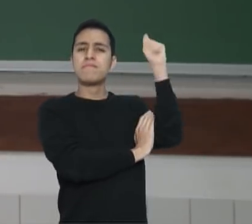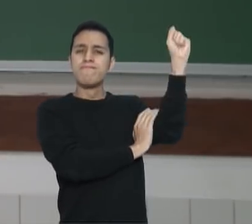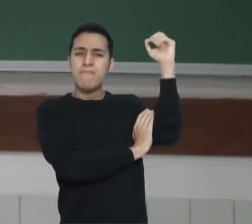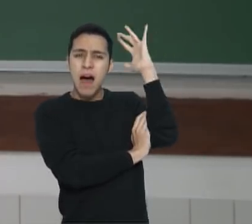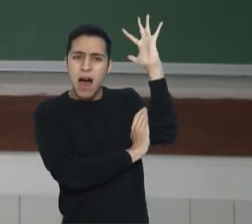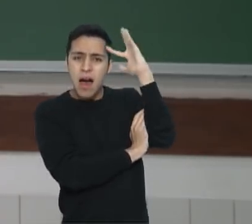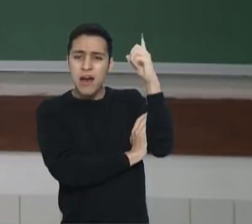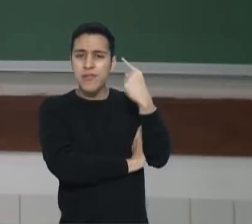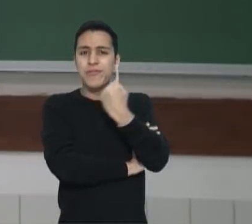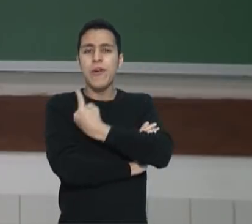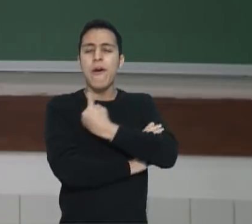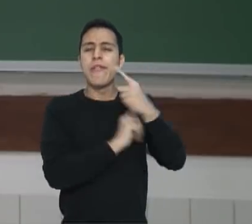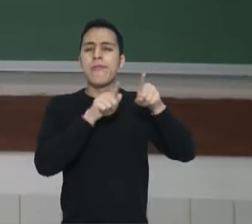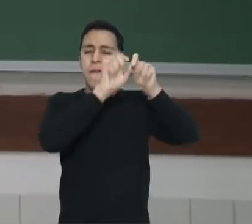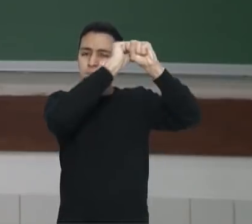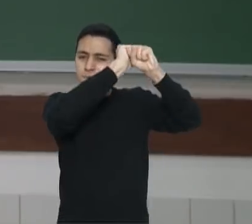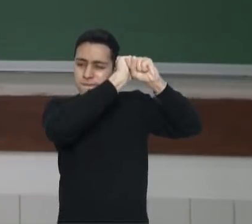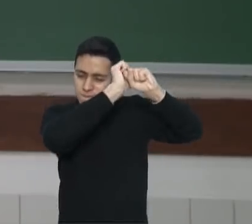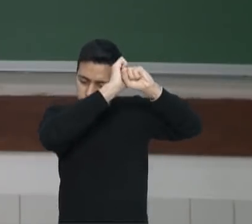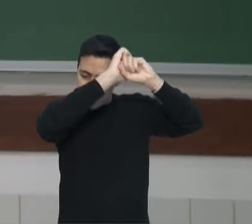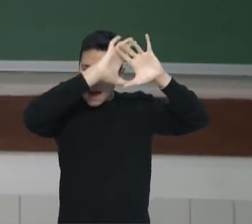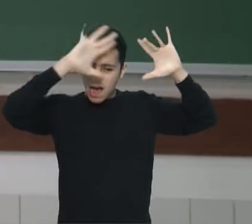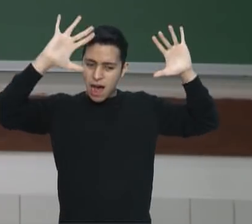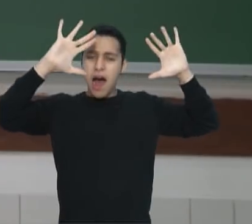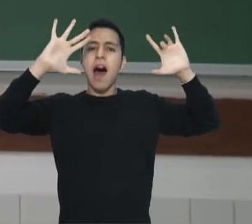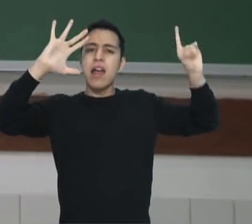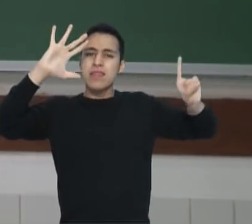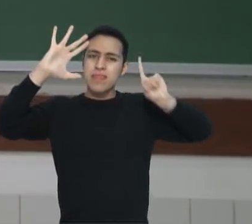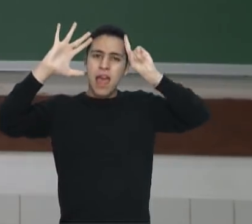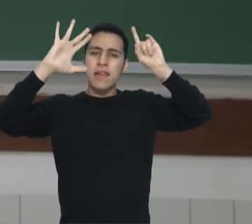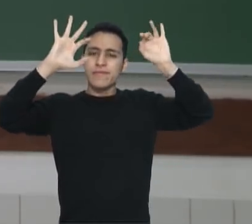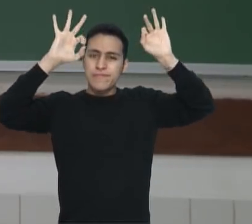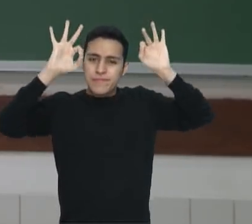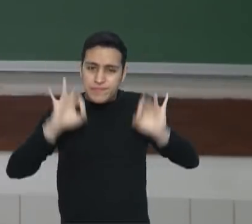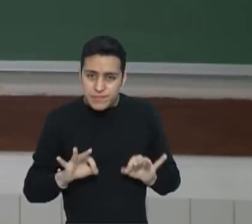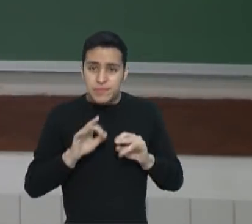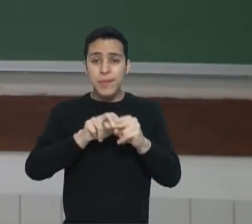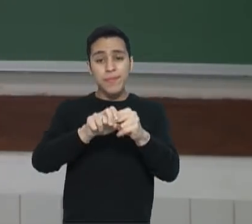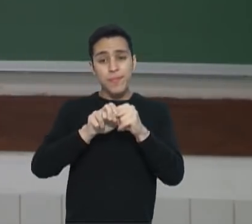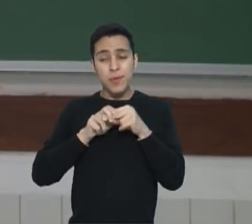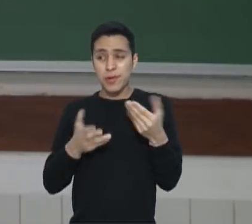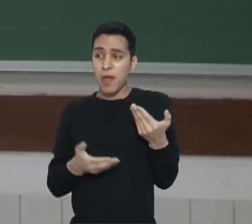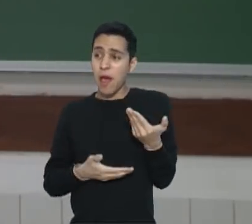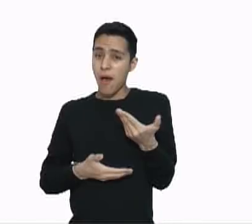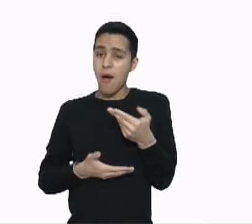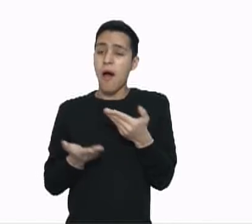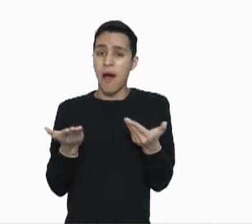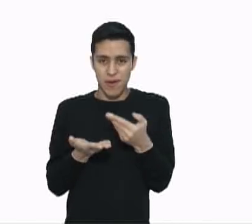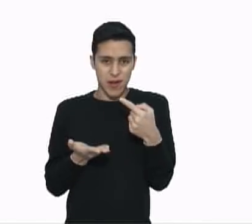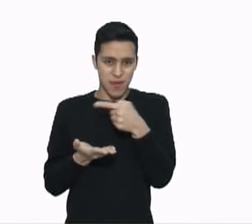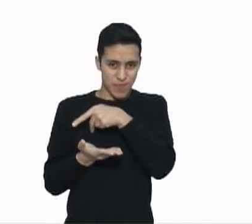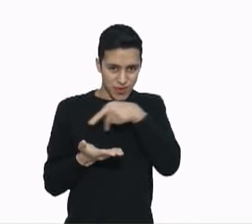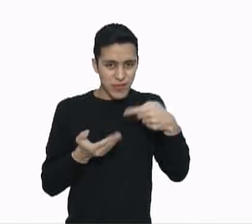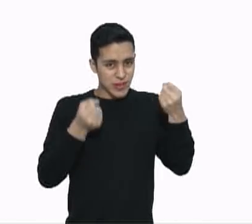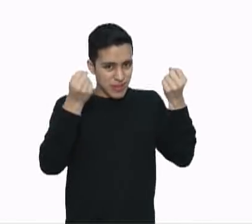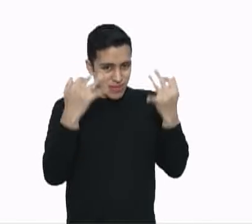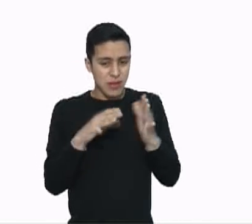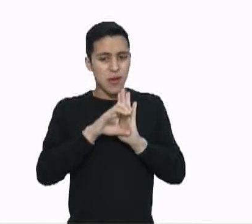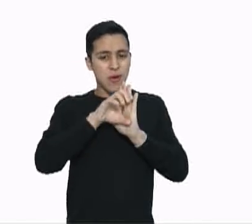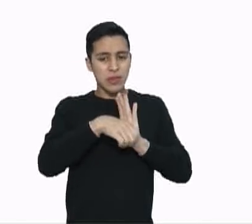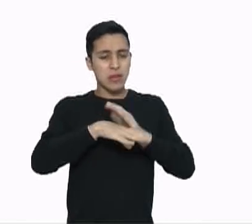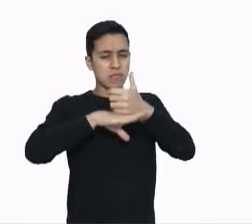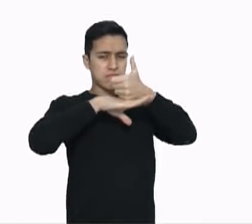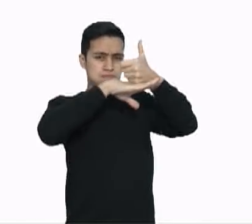que nós imaginamos conseguir. Primeiro vem a ideia. Por isso o professor resgata aqui que o conceito de